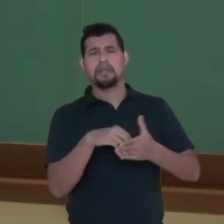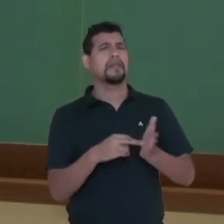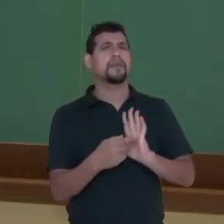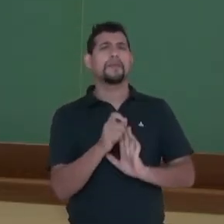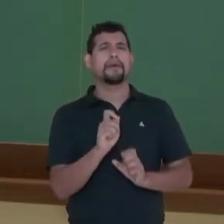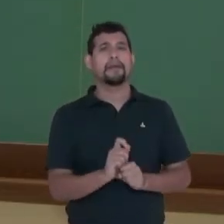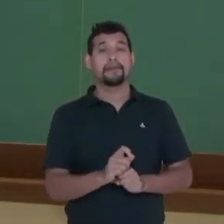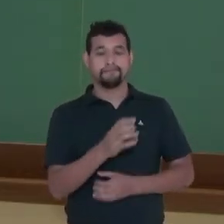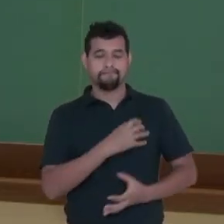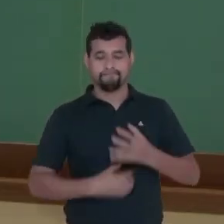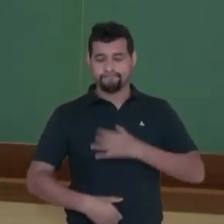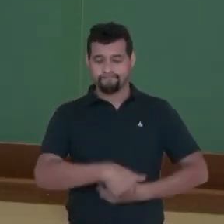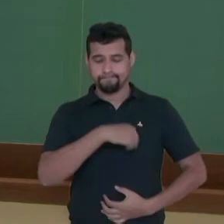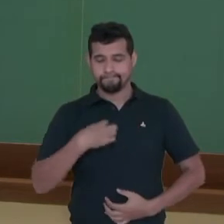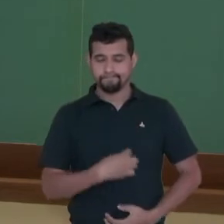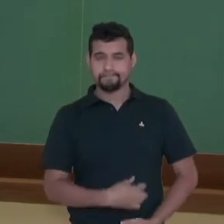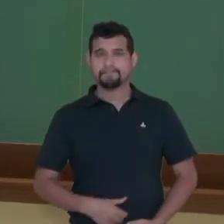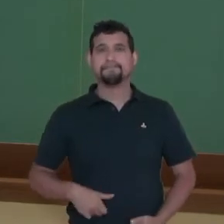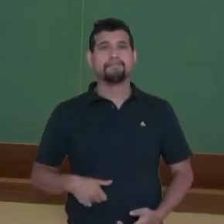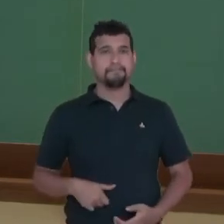Os órgãos do sistema digestório.